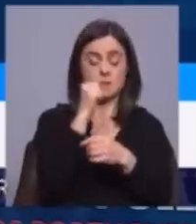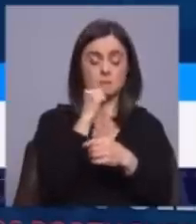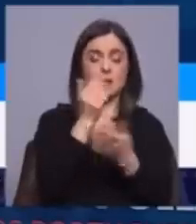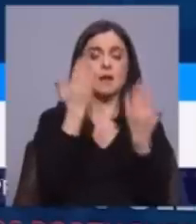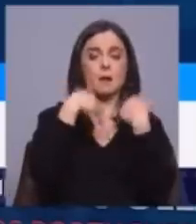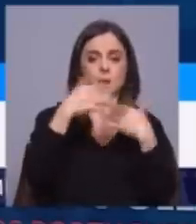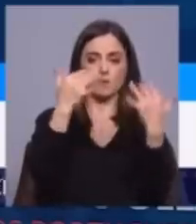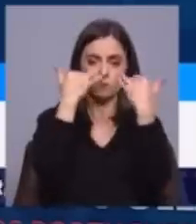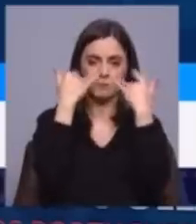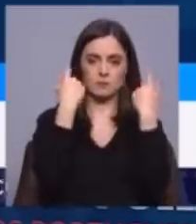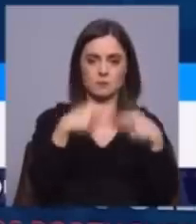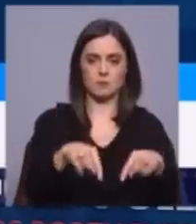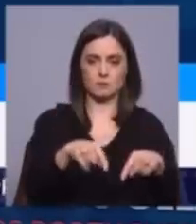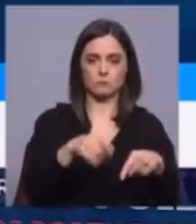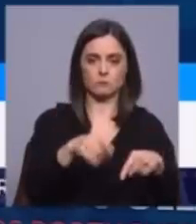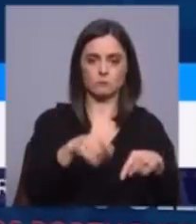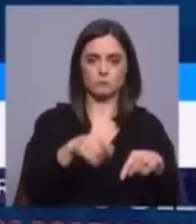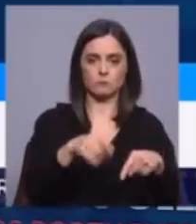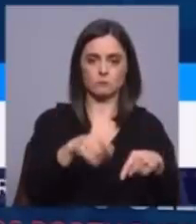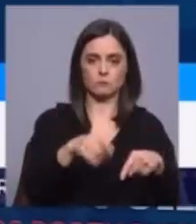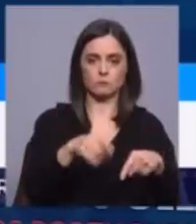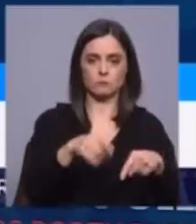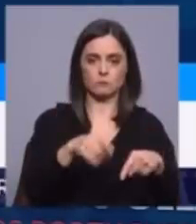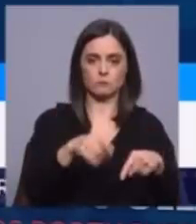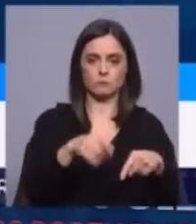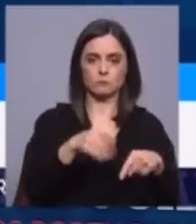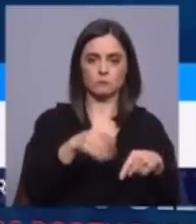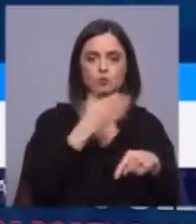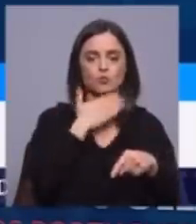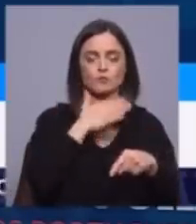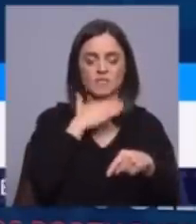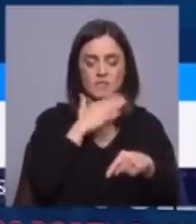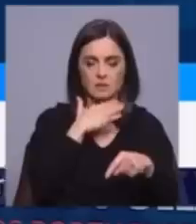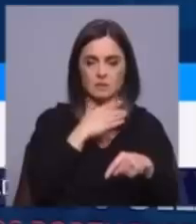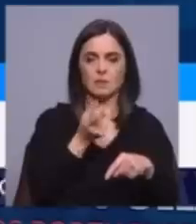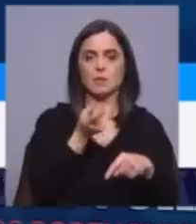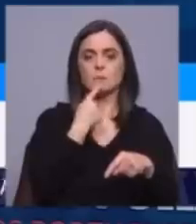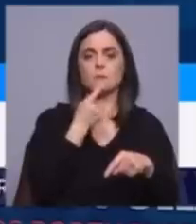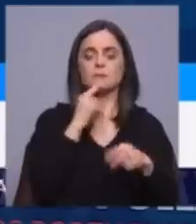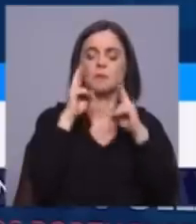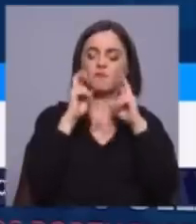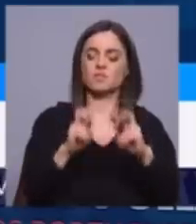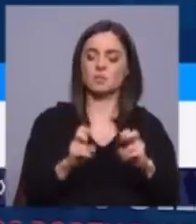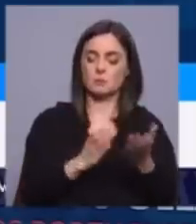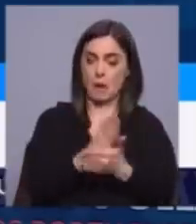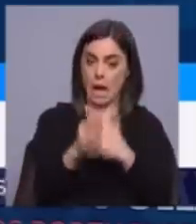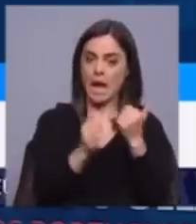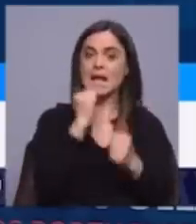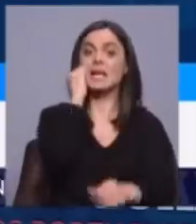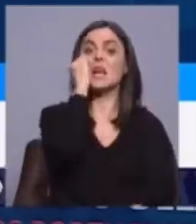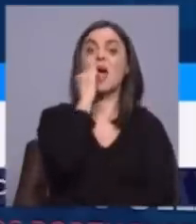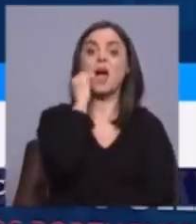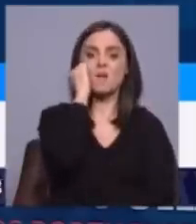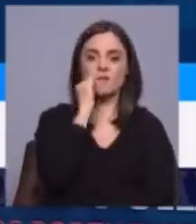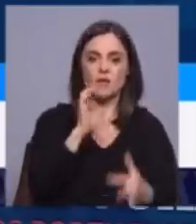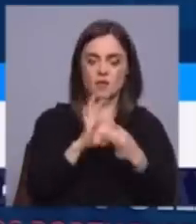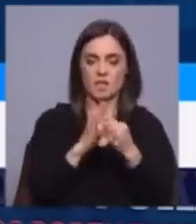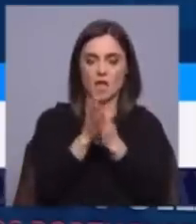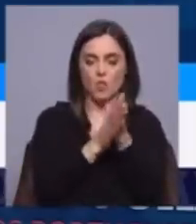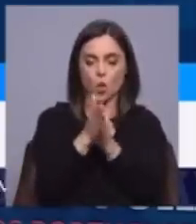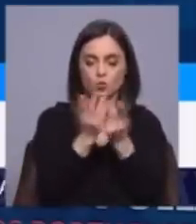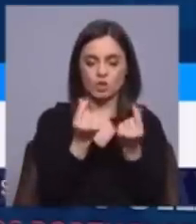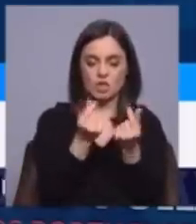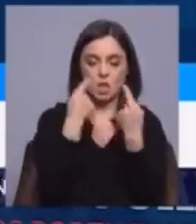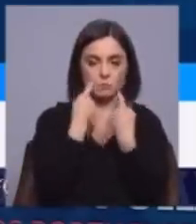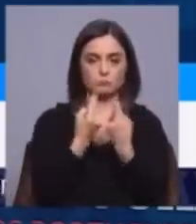temos informação sólida e suficiente de que há investigações em curso muito grave sobre uso de dinheiros públicos